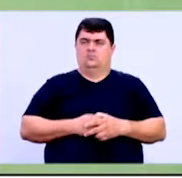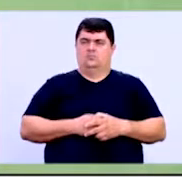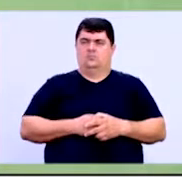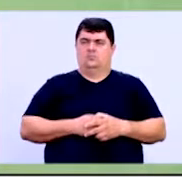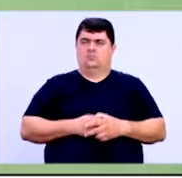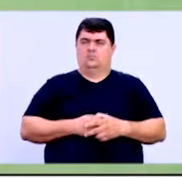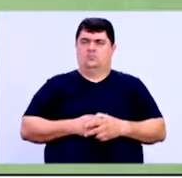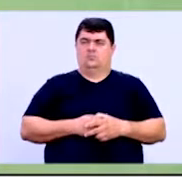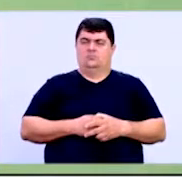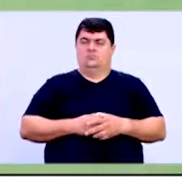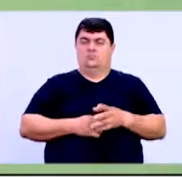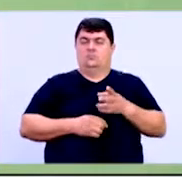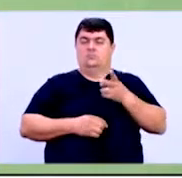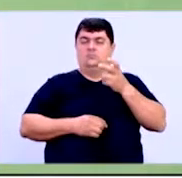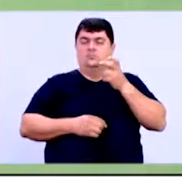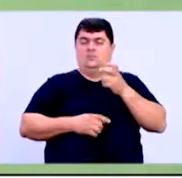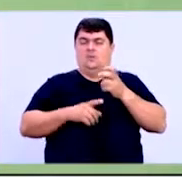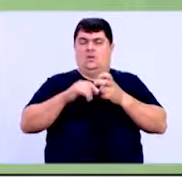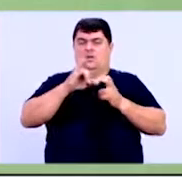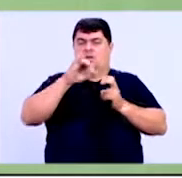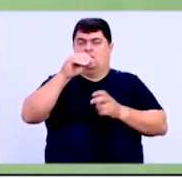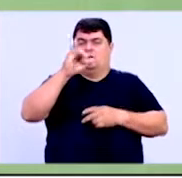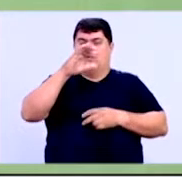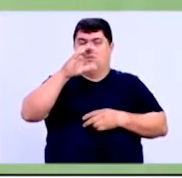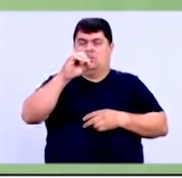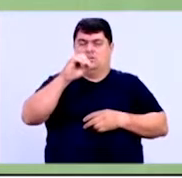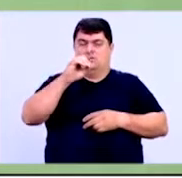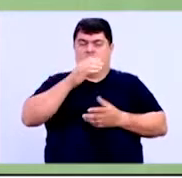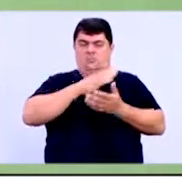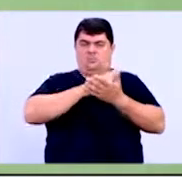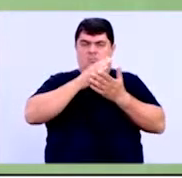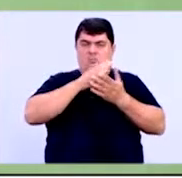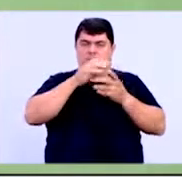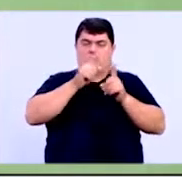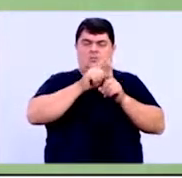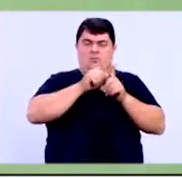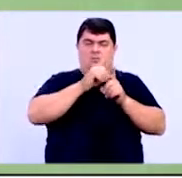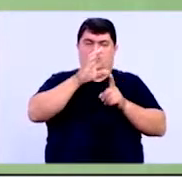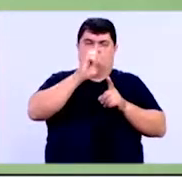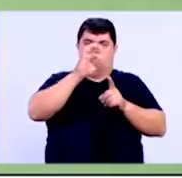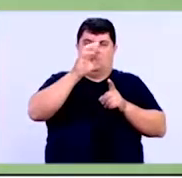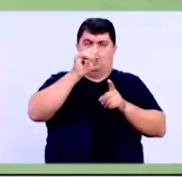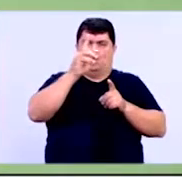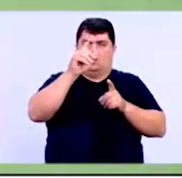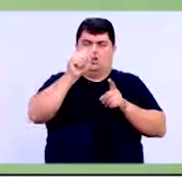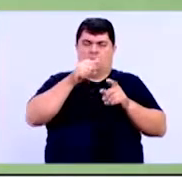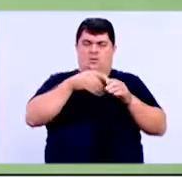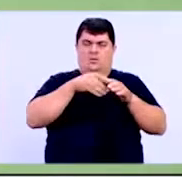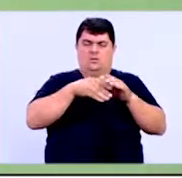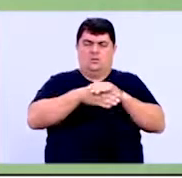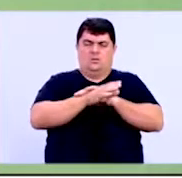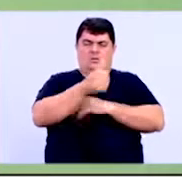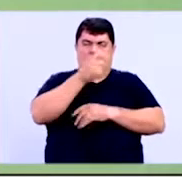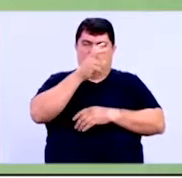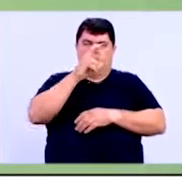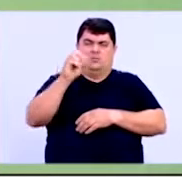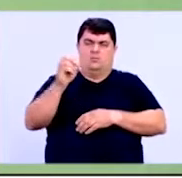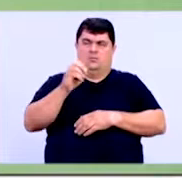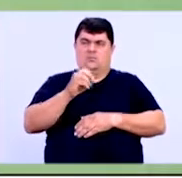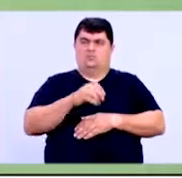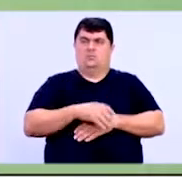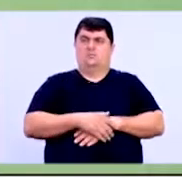o saldo inicial, mais as entradas. Então, 1.500 Vai considerar aí a minha venda a prazo, né? Muito